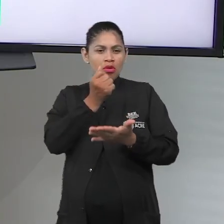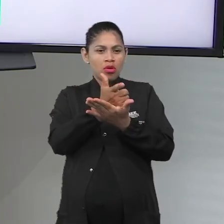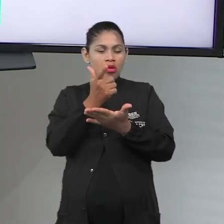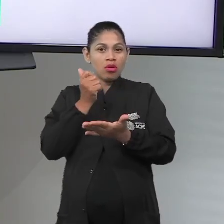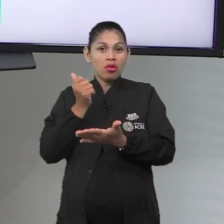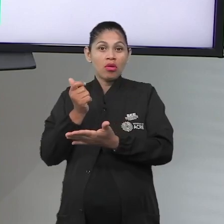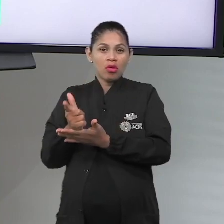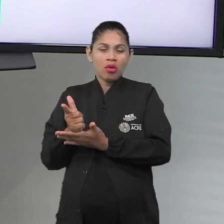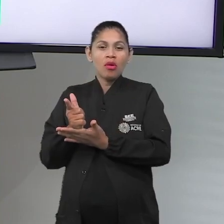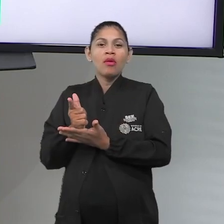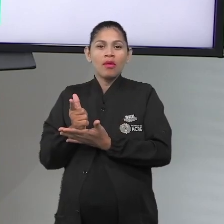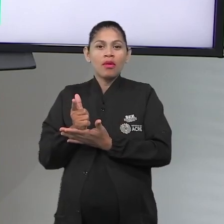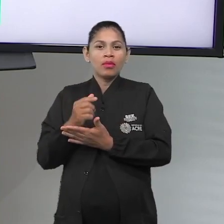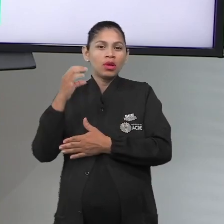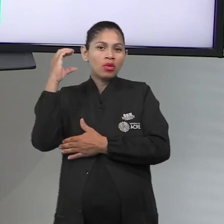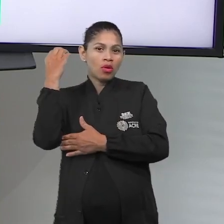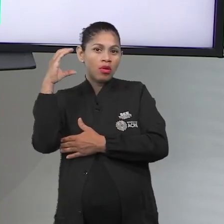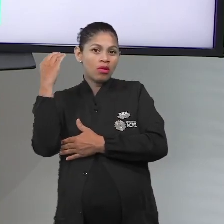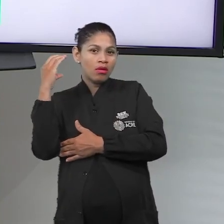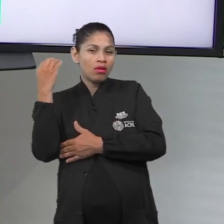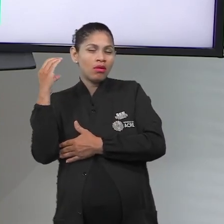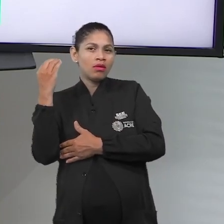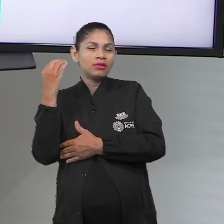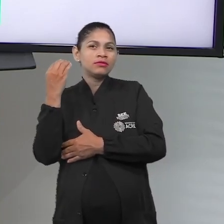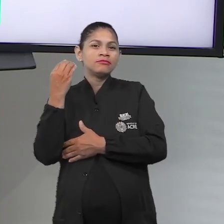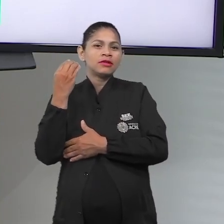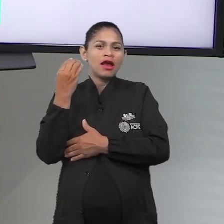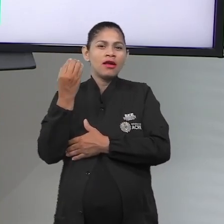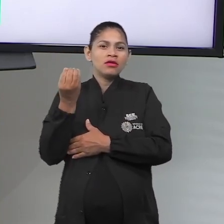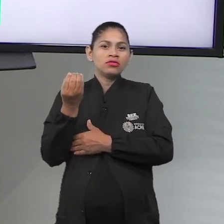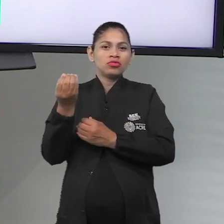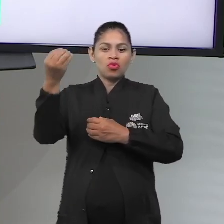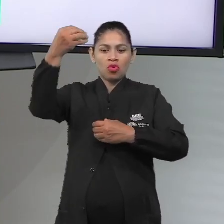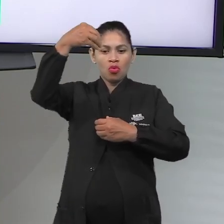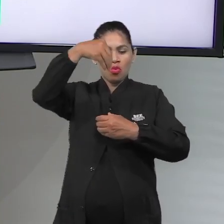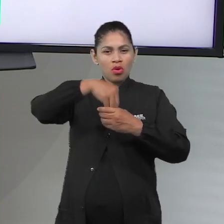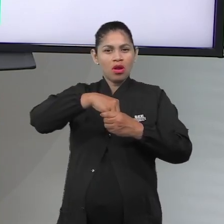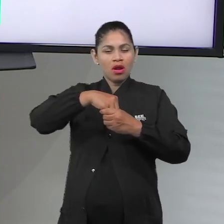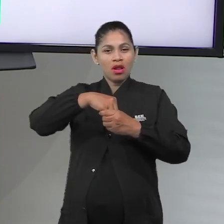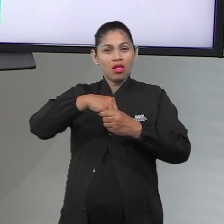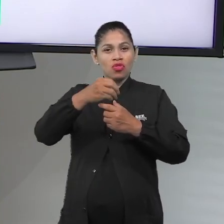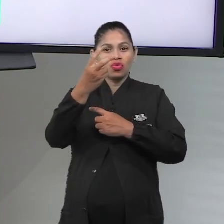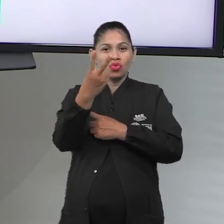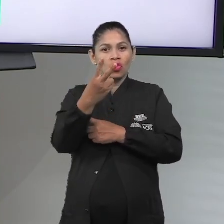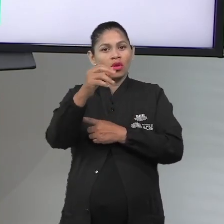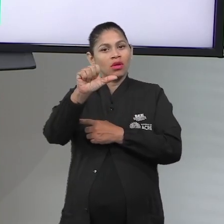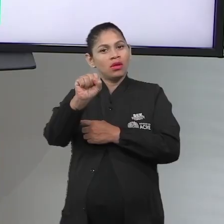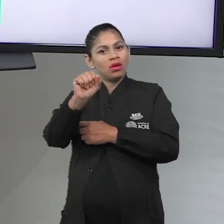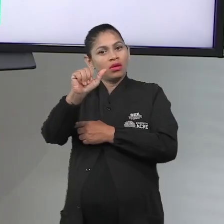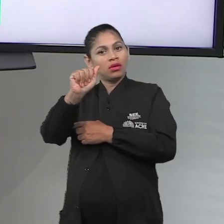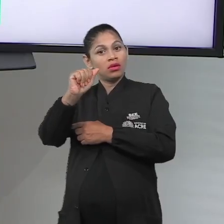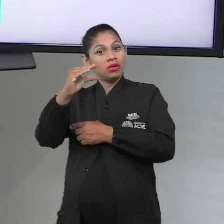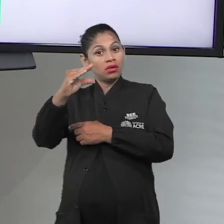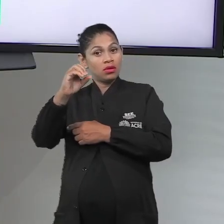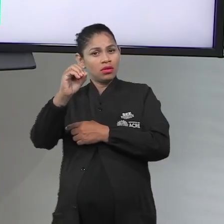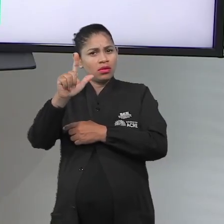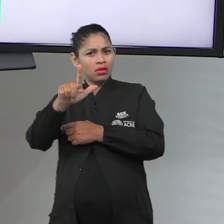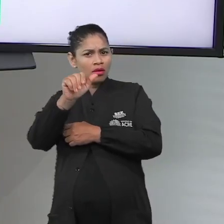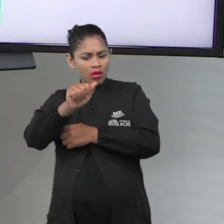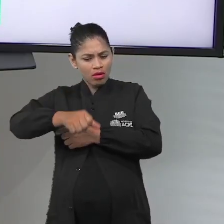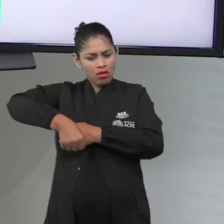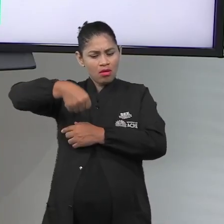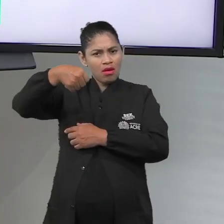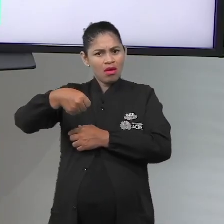ainda manda colocar 2 sacolinhas. Quando ele vai comprar um vaso d'água de 20 litros,